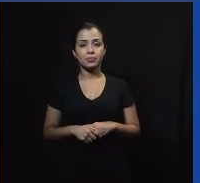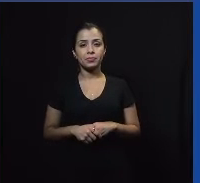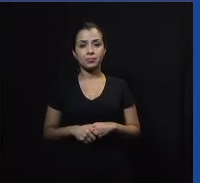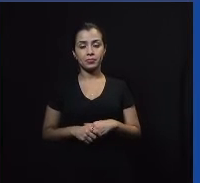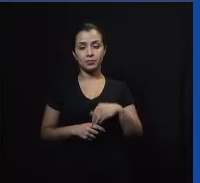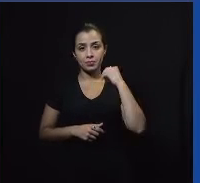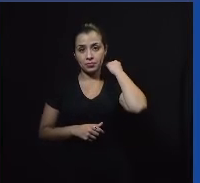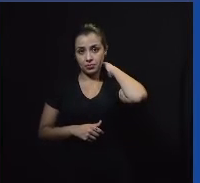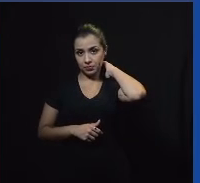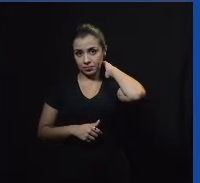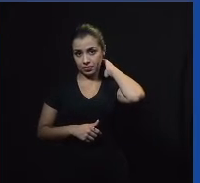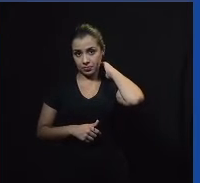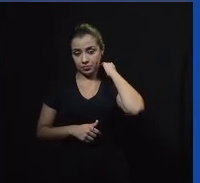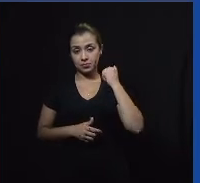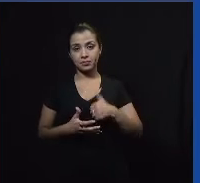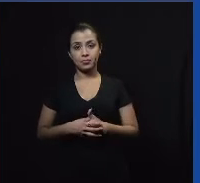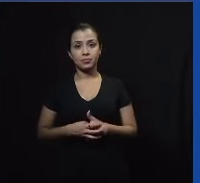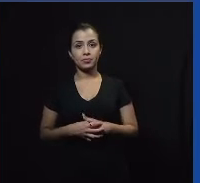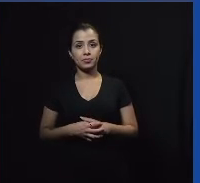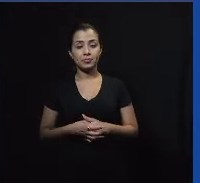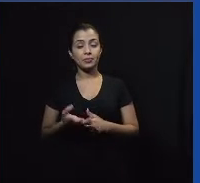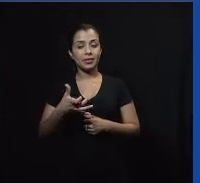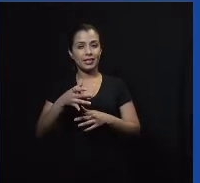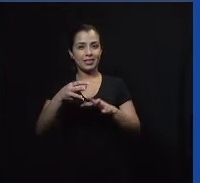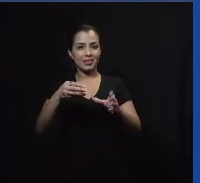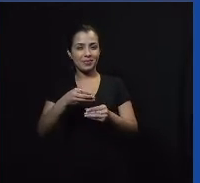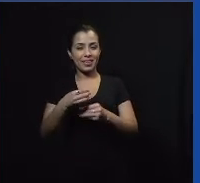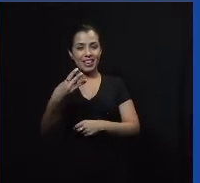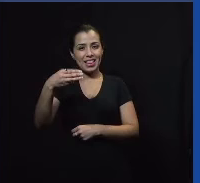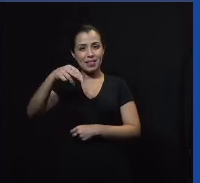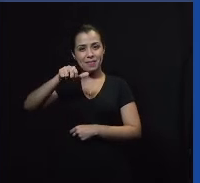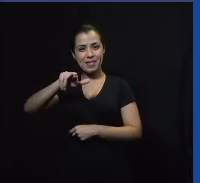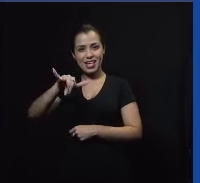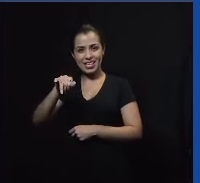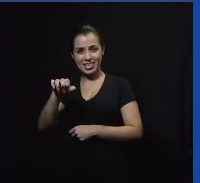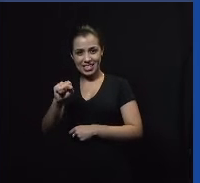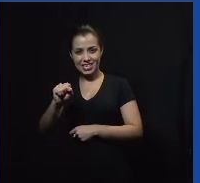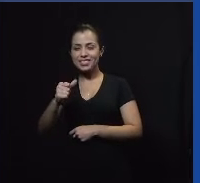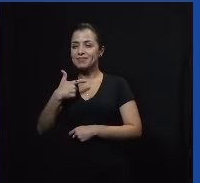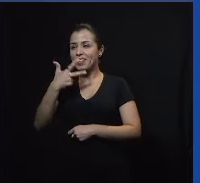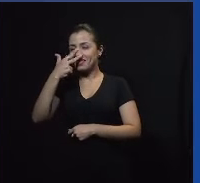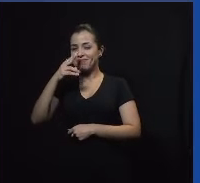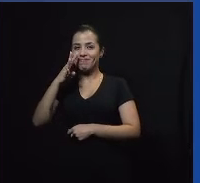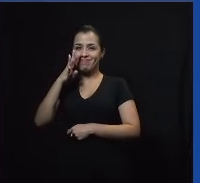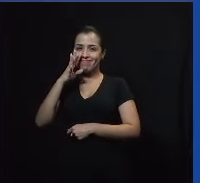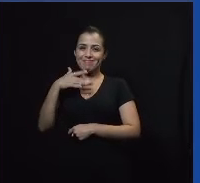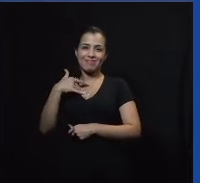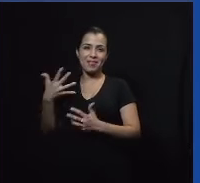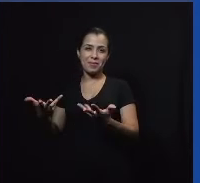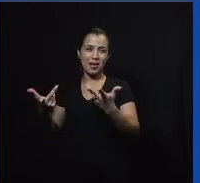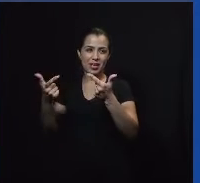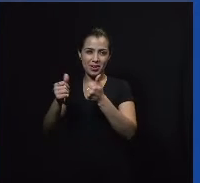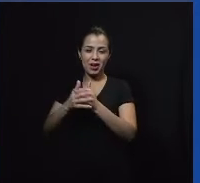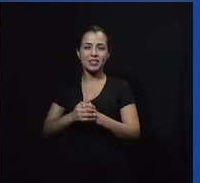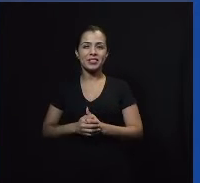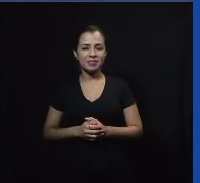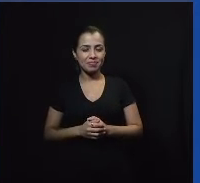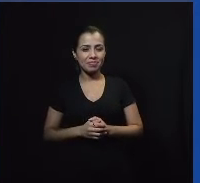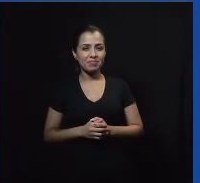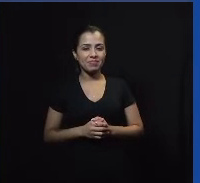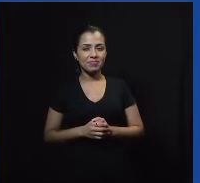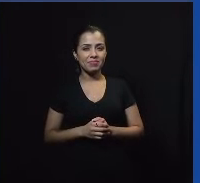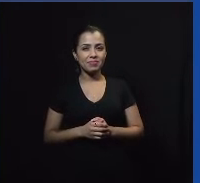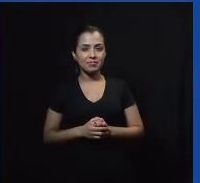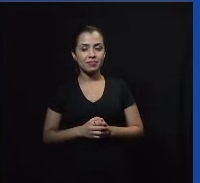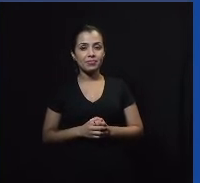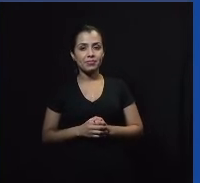Ah, eu vou contribuir, então, com a nossa experiência em Três Marias, que foi fantástica, acho que até tem alguns trimarienses aí vendo a transmissão. O